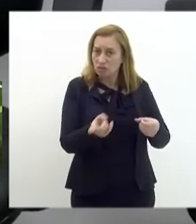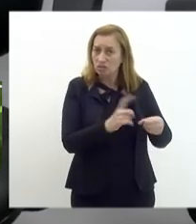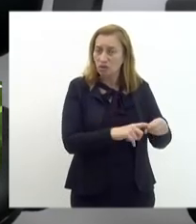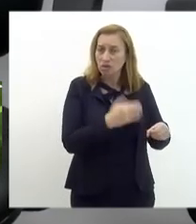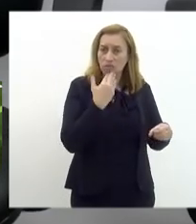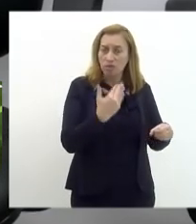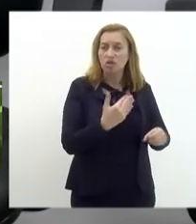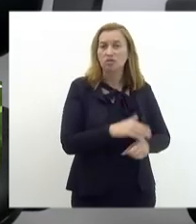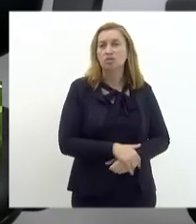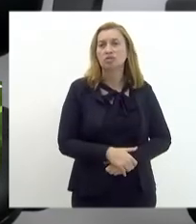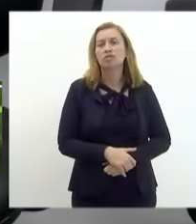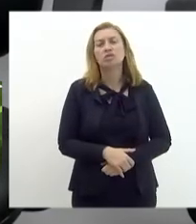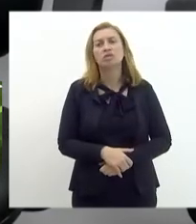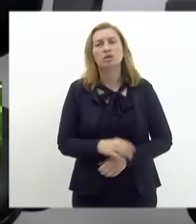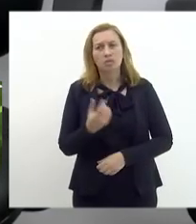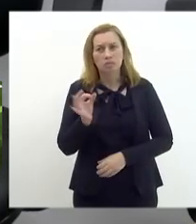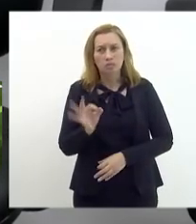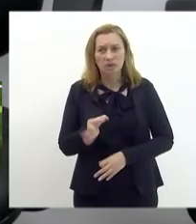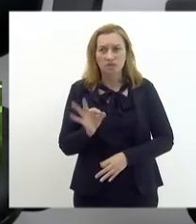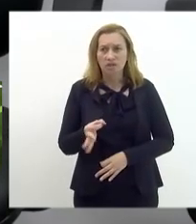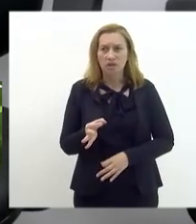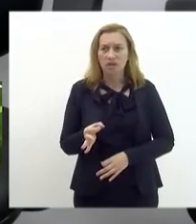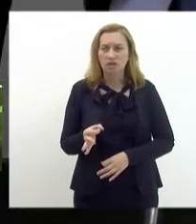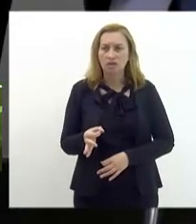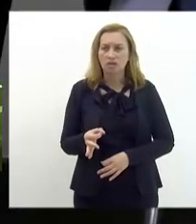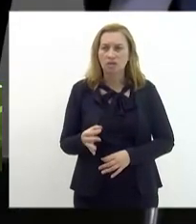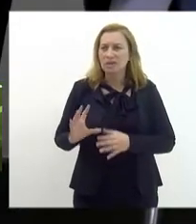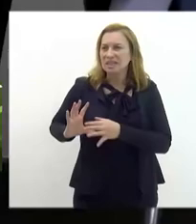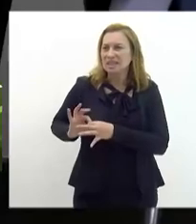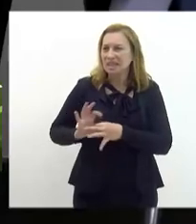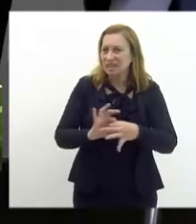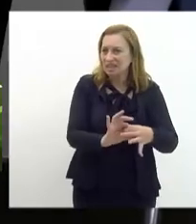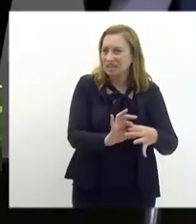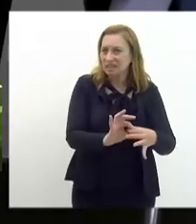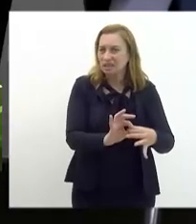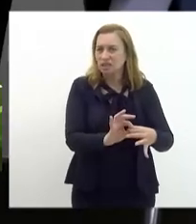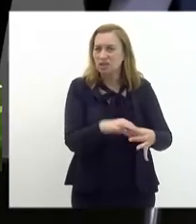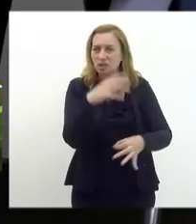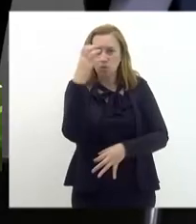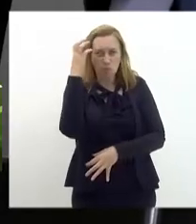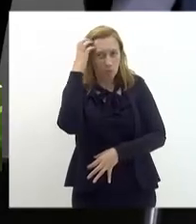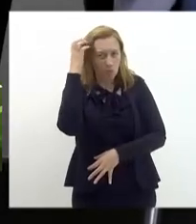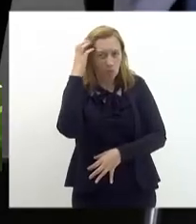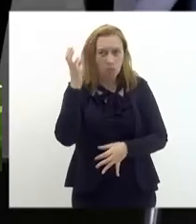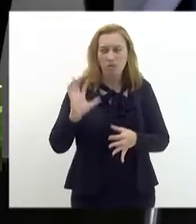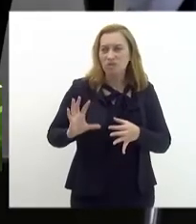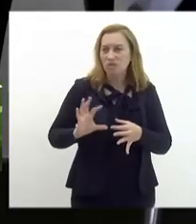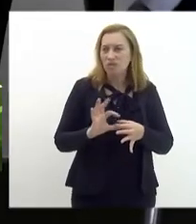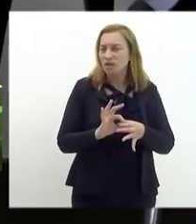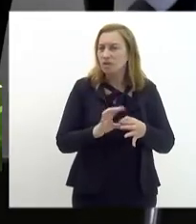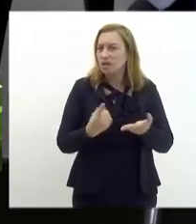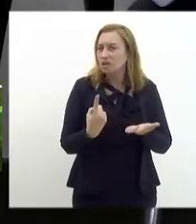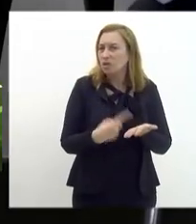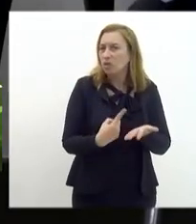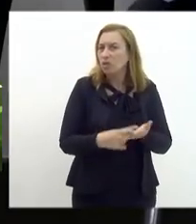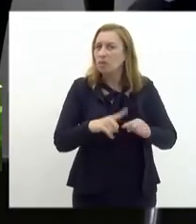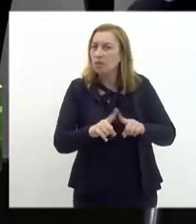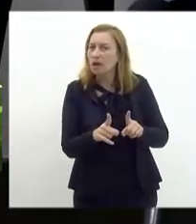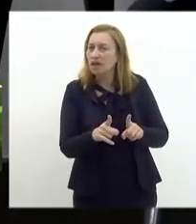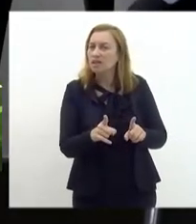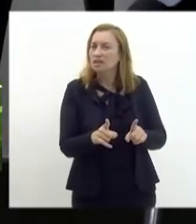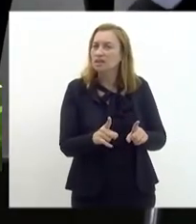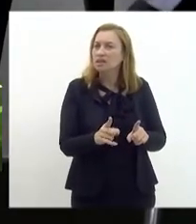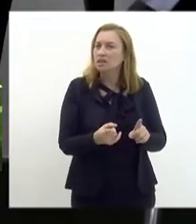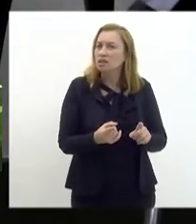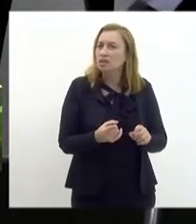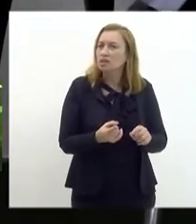de ressarcimento. Perfeito, perfeito. Não tem esse condão de indenização vinculada ao acordo, mas seria um extra